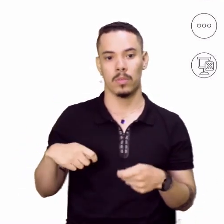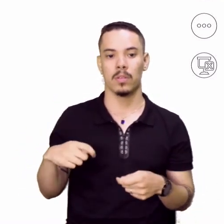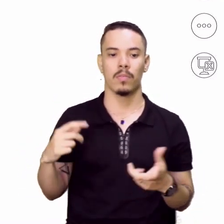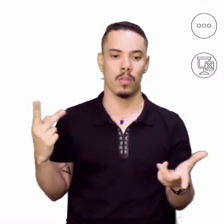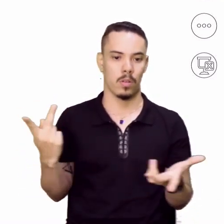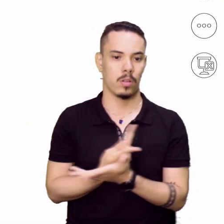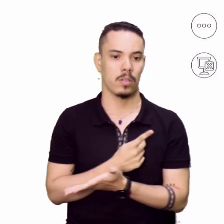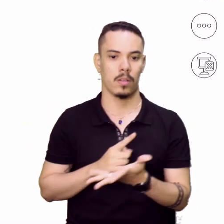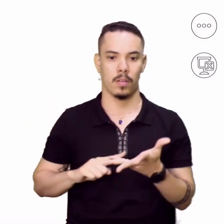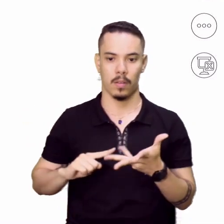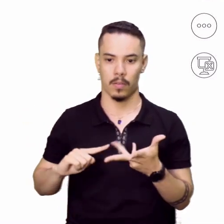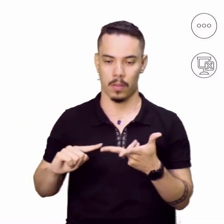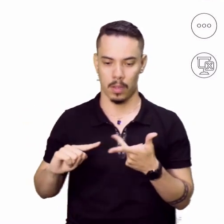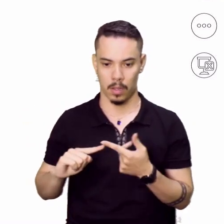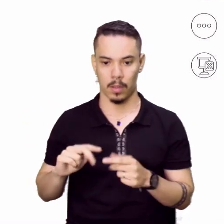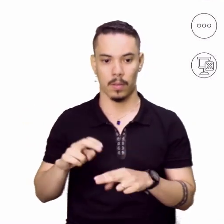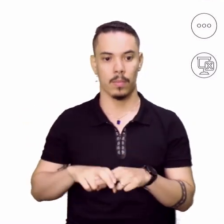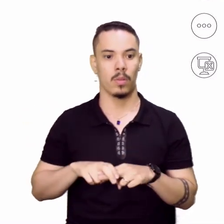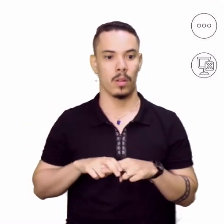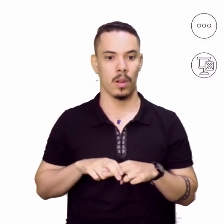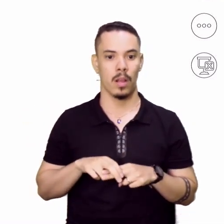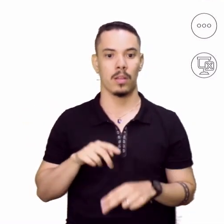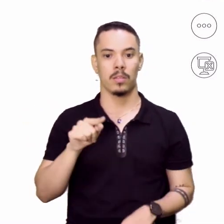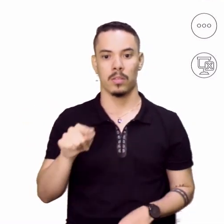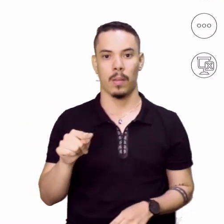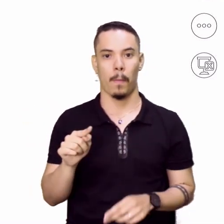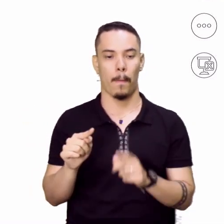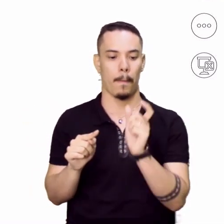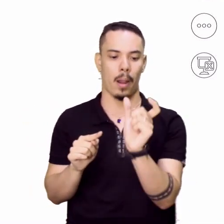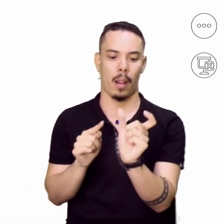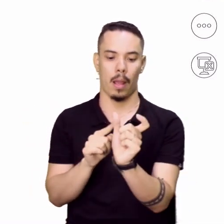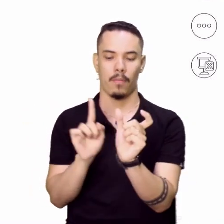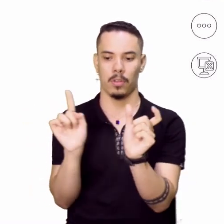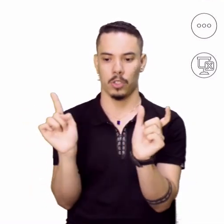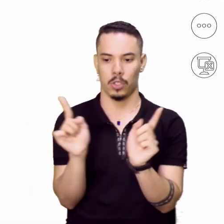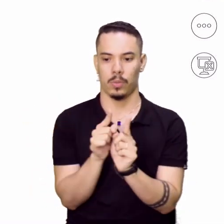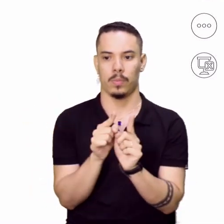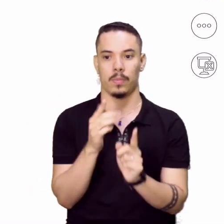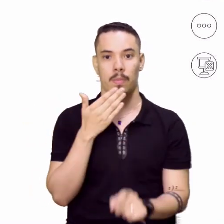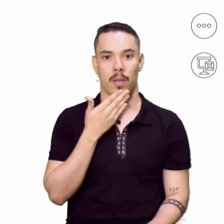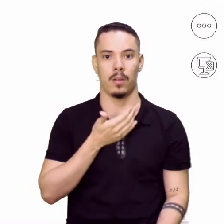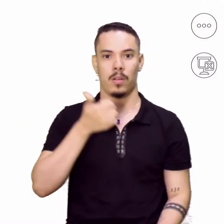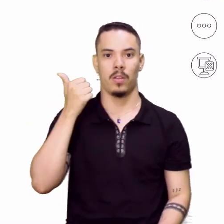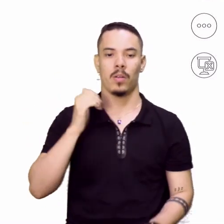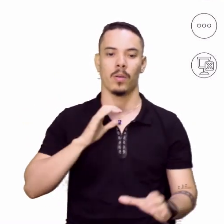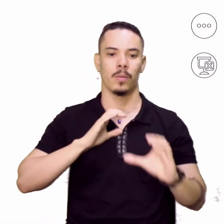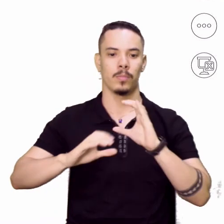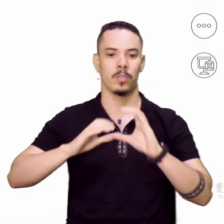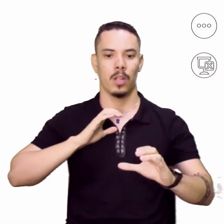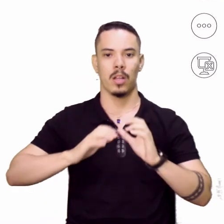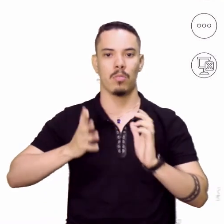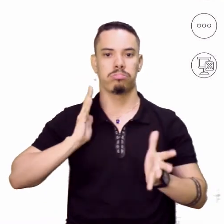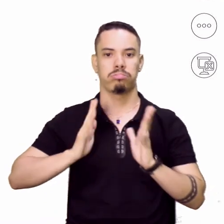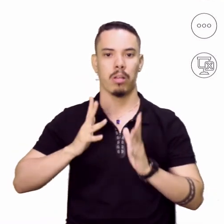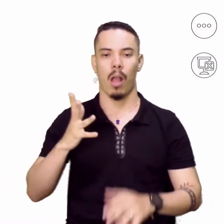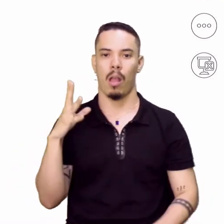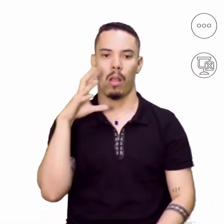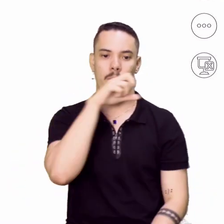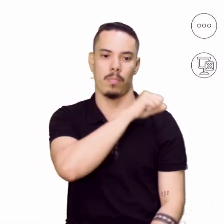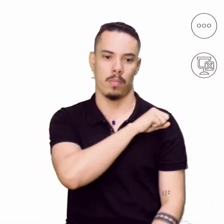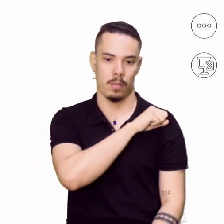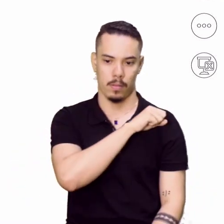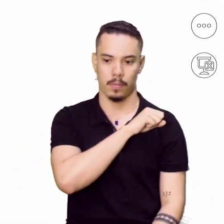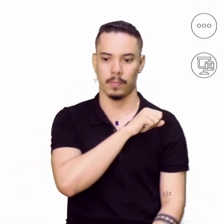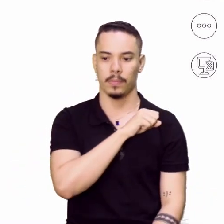contração Quanto mais tu diminui uma palavra melhor para eles a comunicação deles tem que ser rápida tem que ser